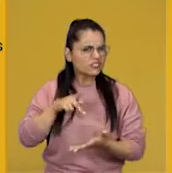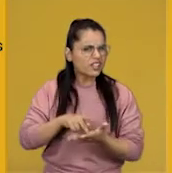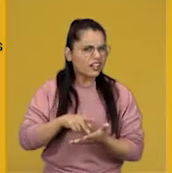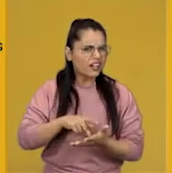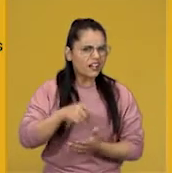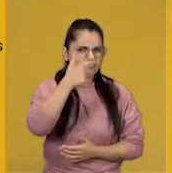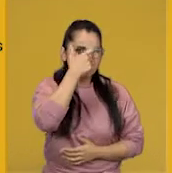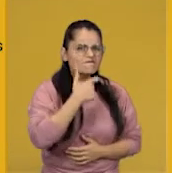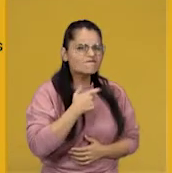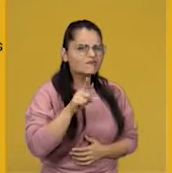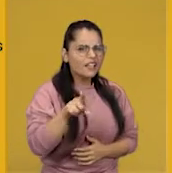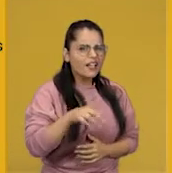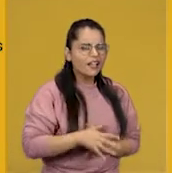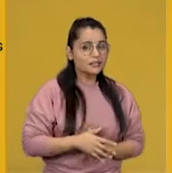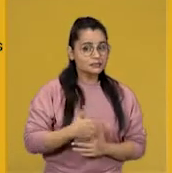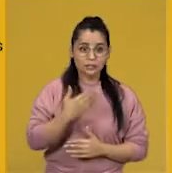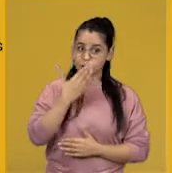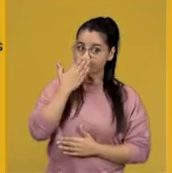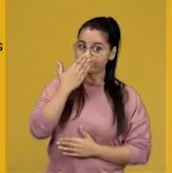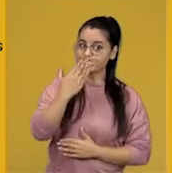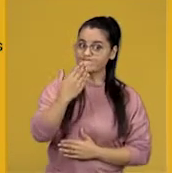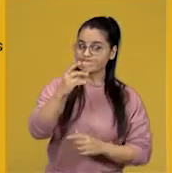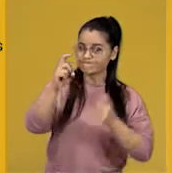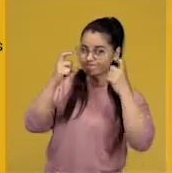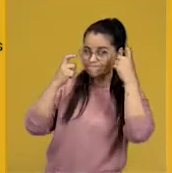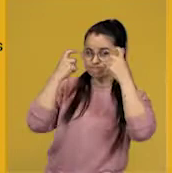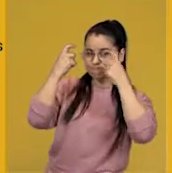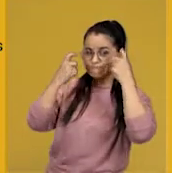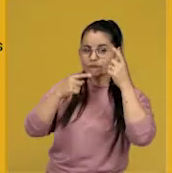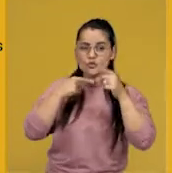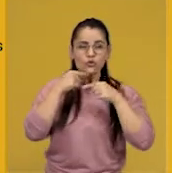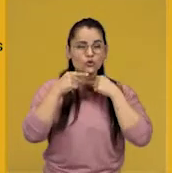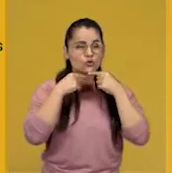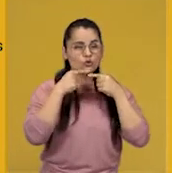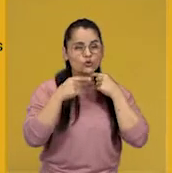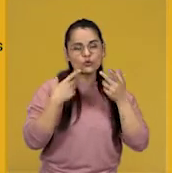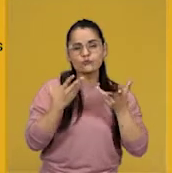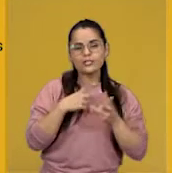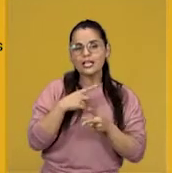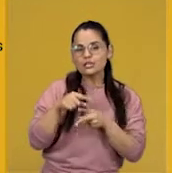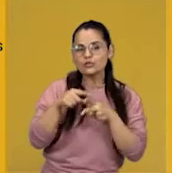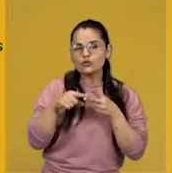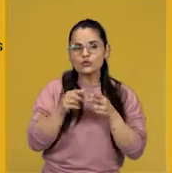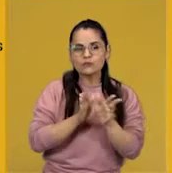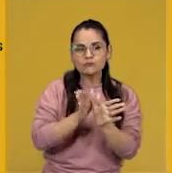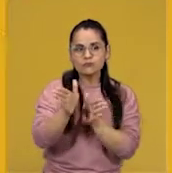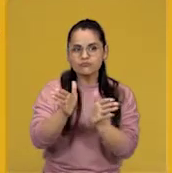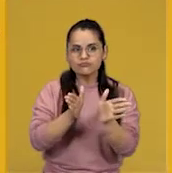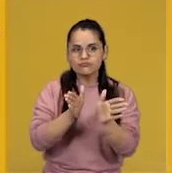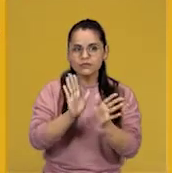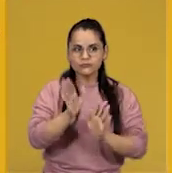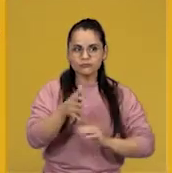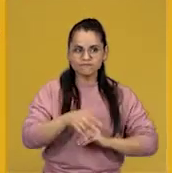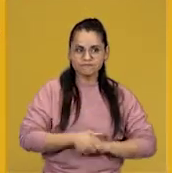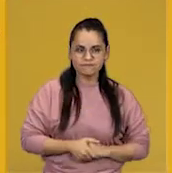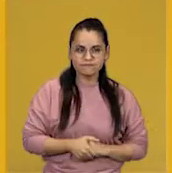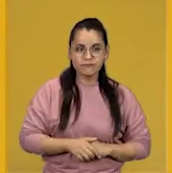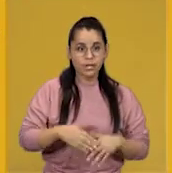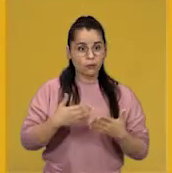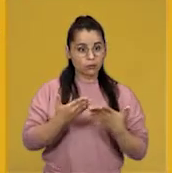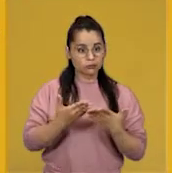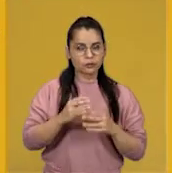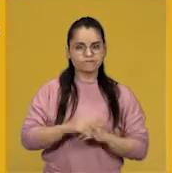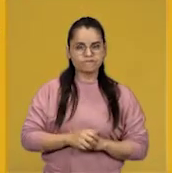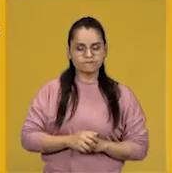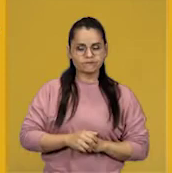são? Diante dessas preocupações e indagações é que nós temos as duas correntes que eu já citei para vocês. Então vamos lá.